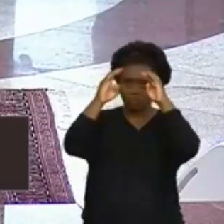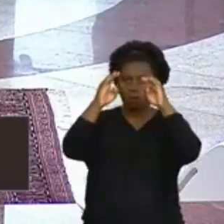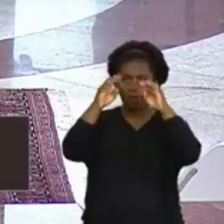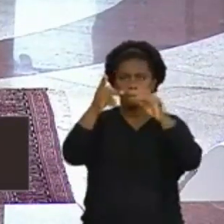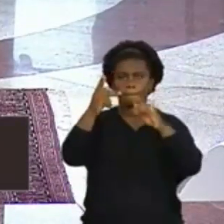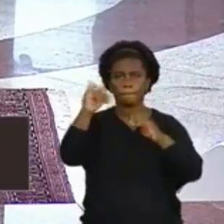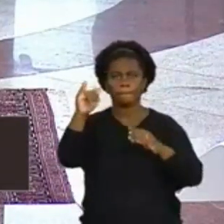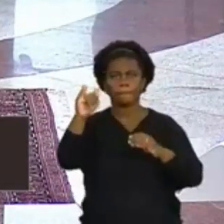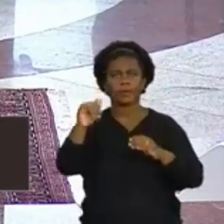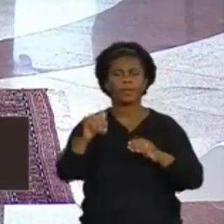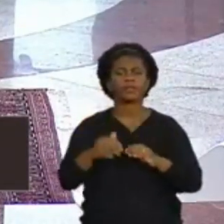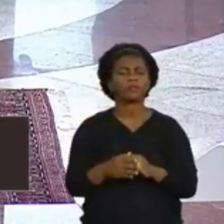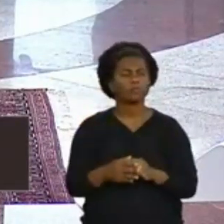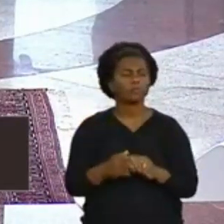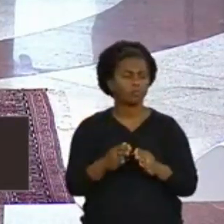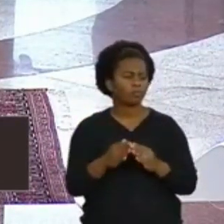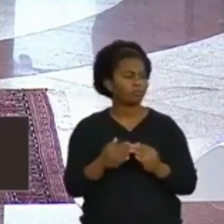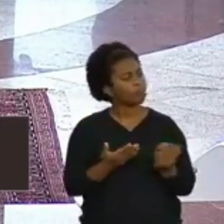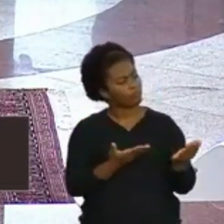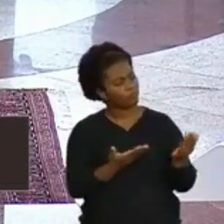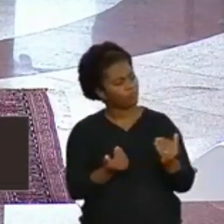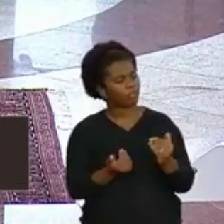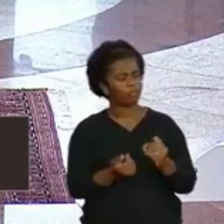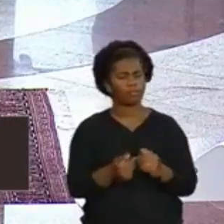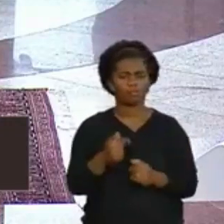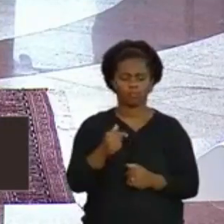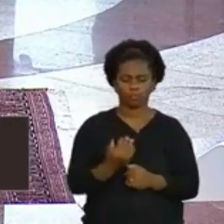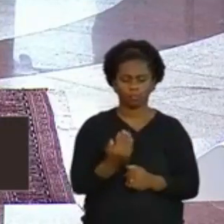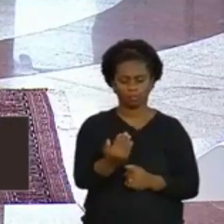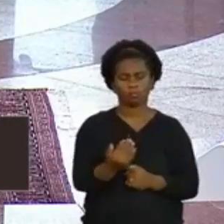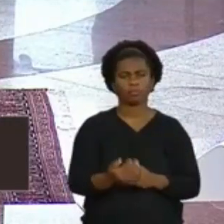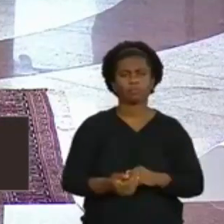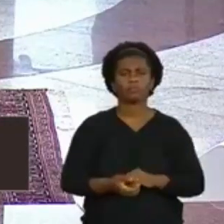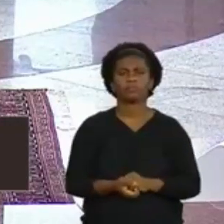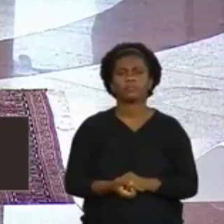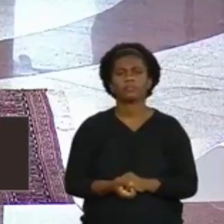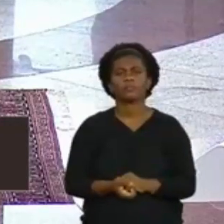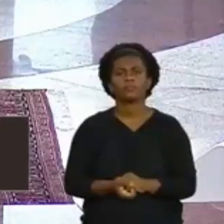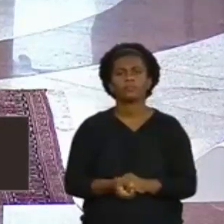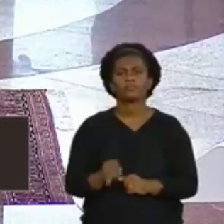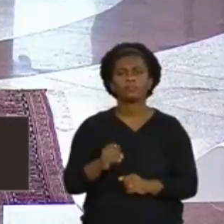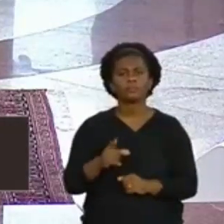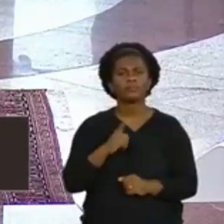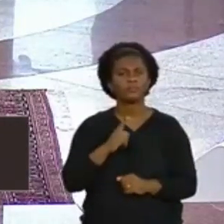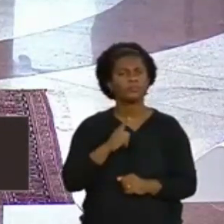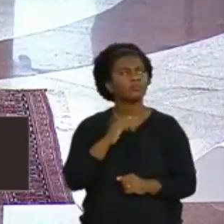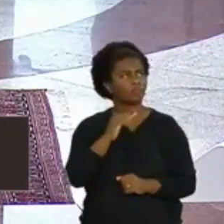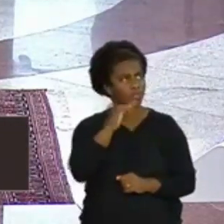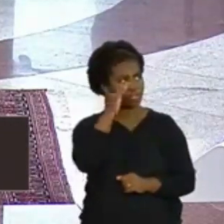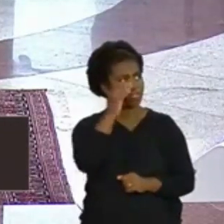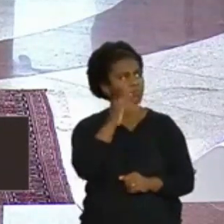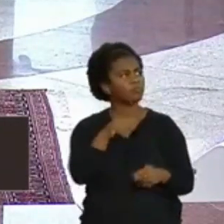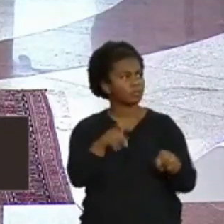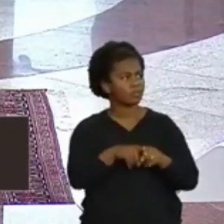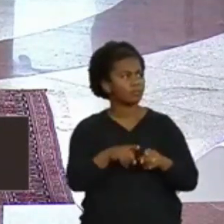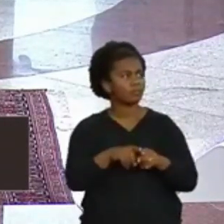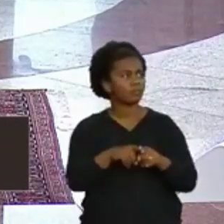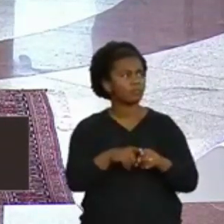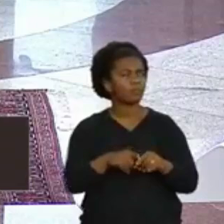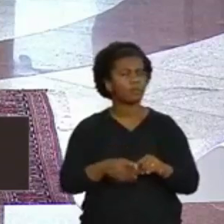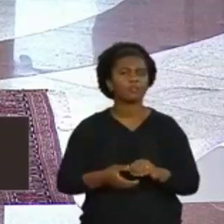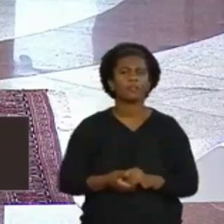aqui na frente, por favor. Se tem algum jovem que trouxe esse propósito, se tiver algum em cima, vai em cima, por